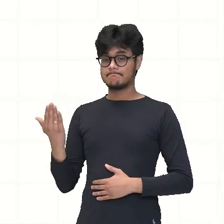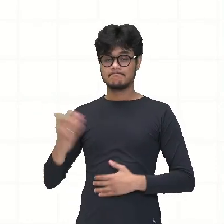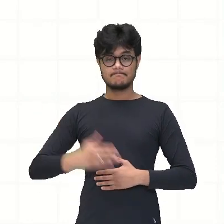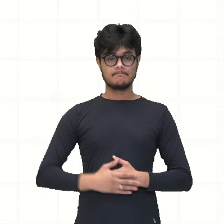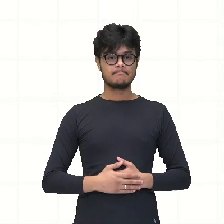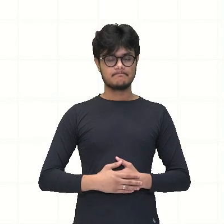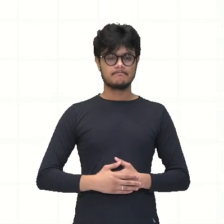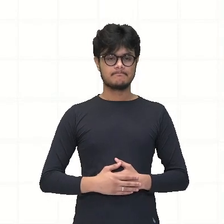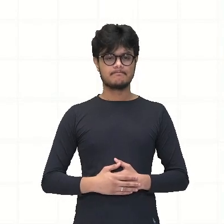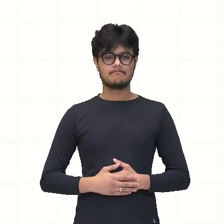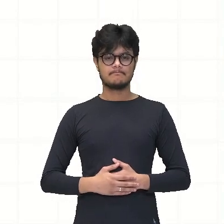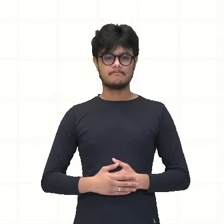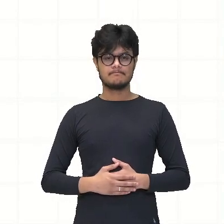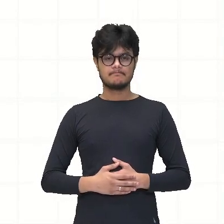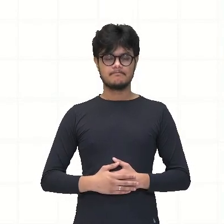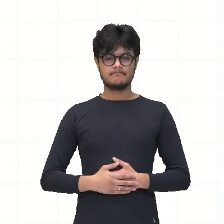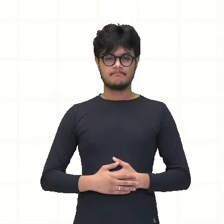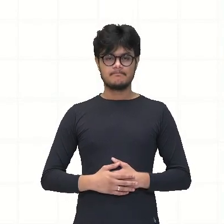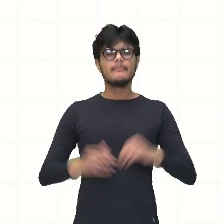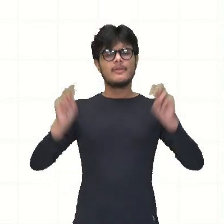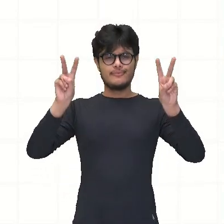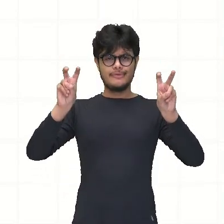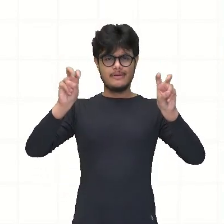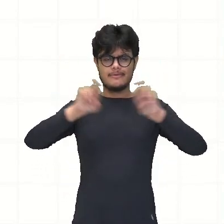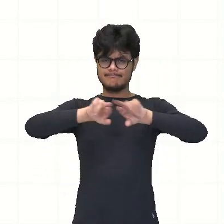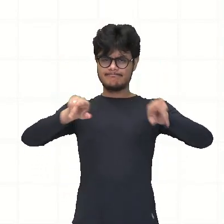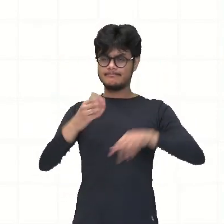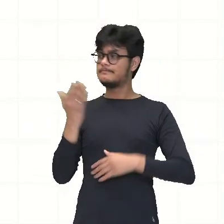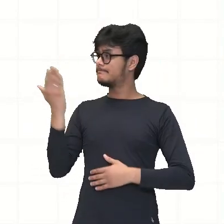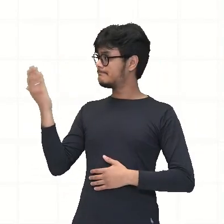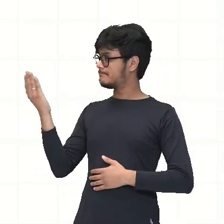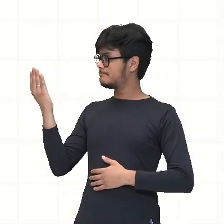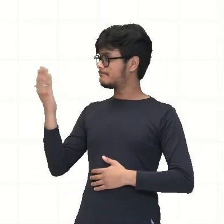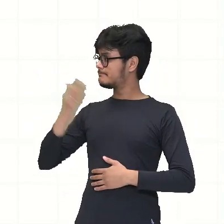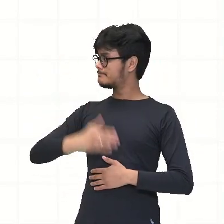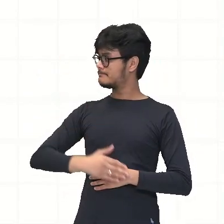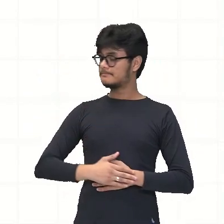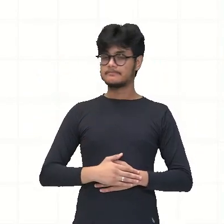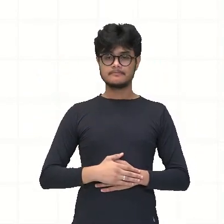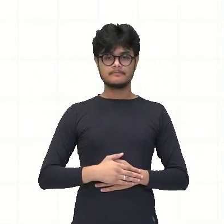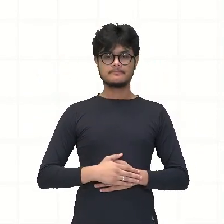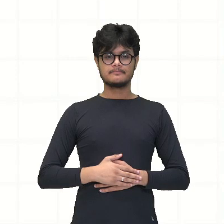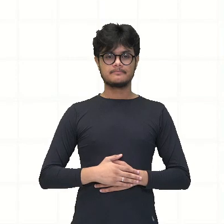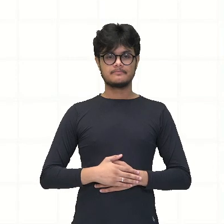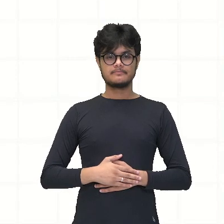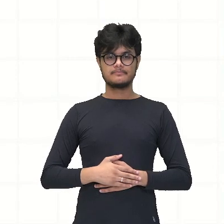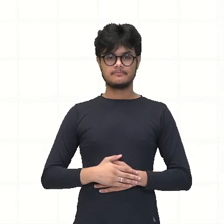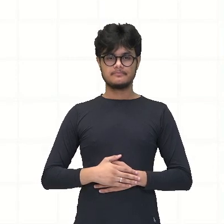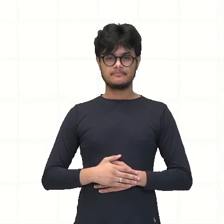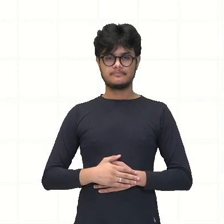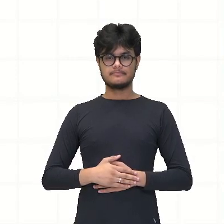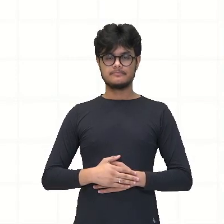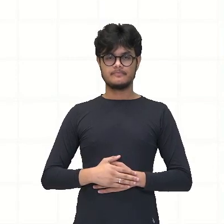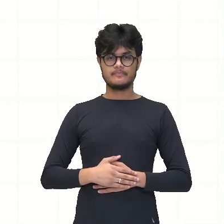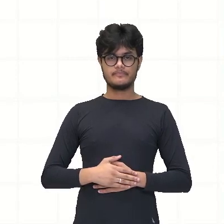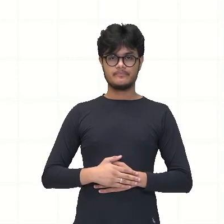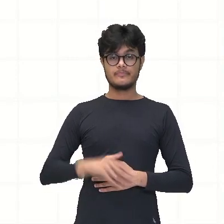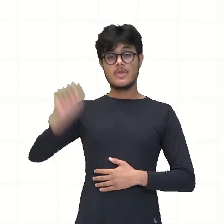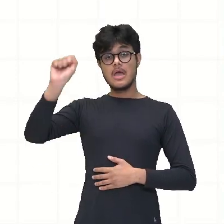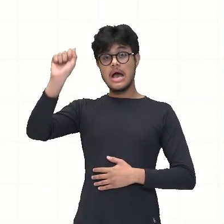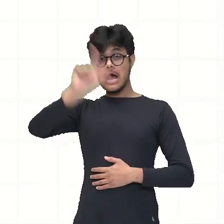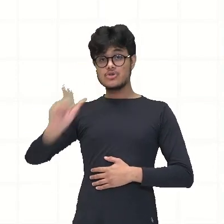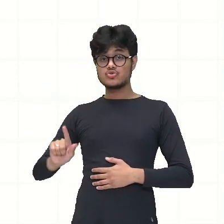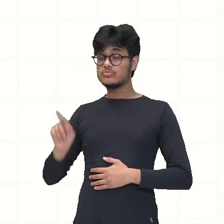panorama geral da década de 50 até a década de 70, e aqui nós temos de 50 e 60 as setinhas